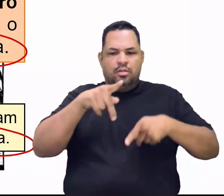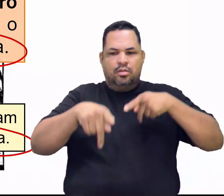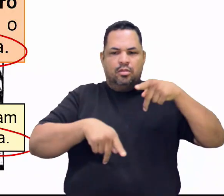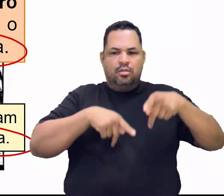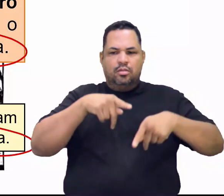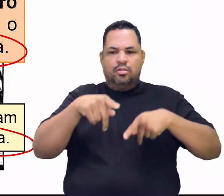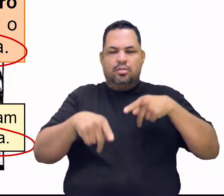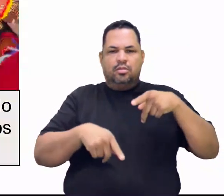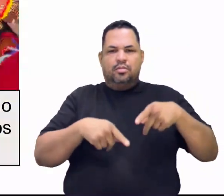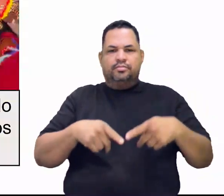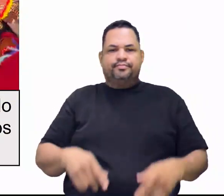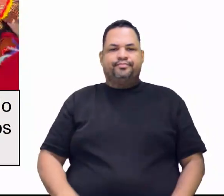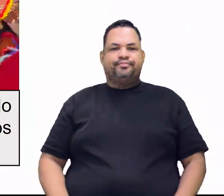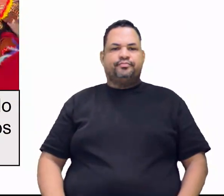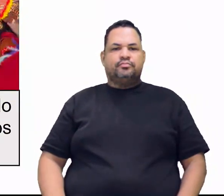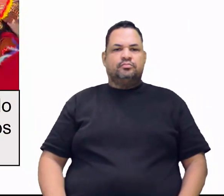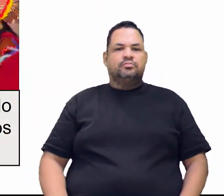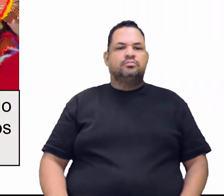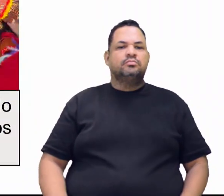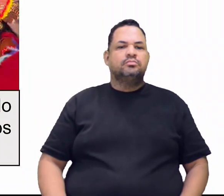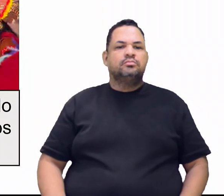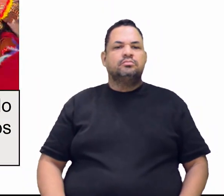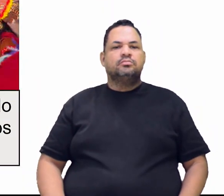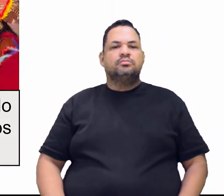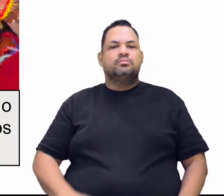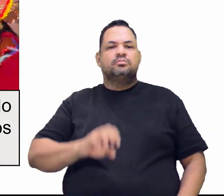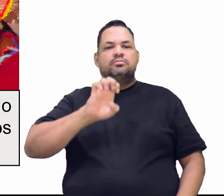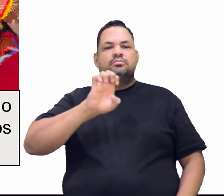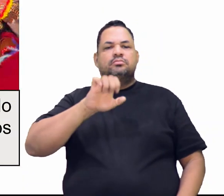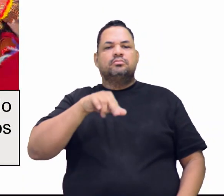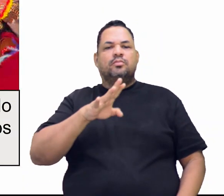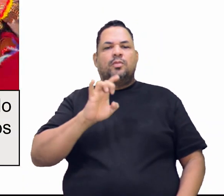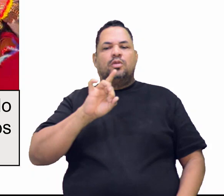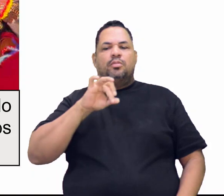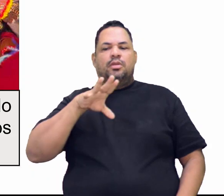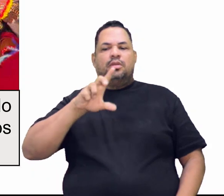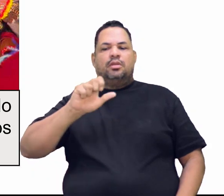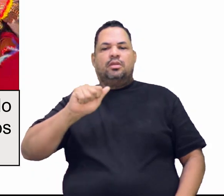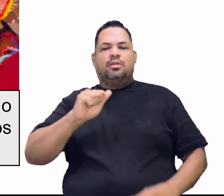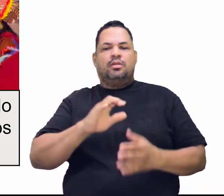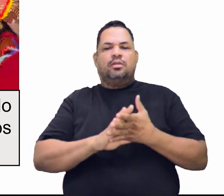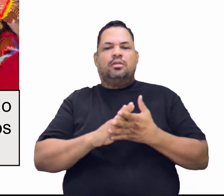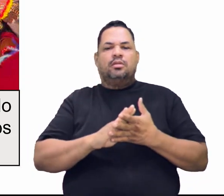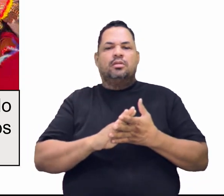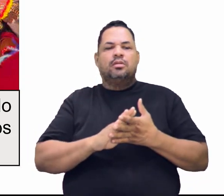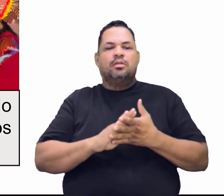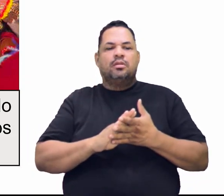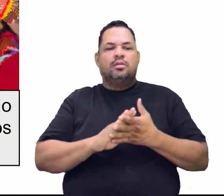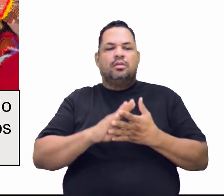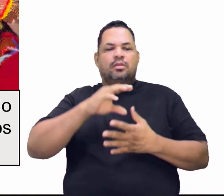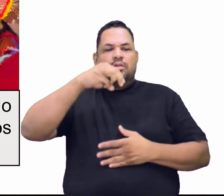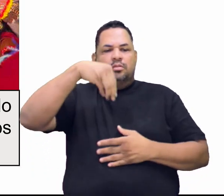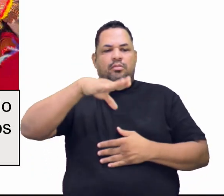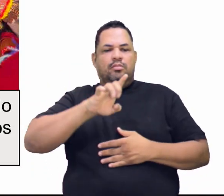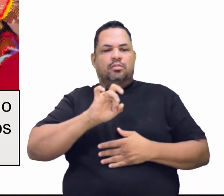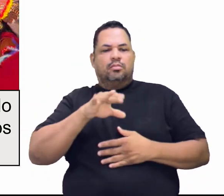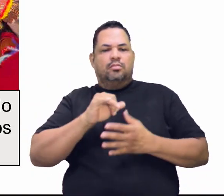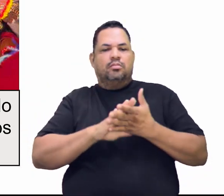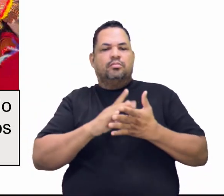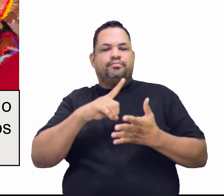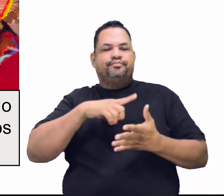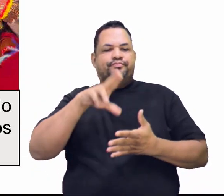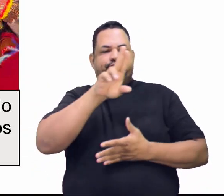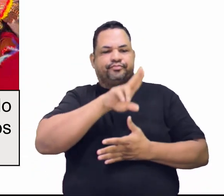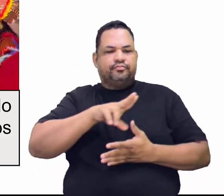da população que foi dominada. A encomenda, o que era? Os mitaios, eles consistiam